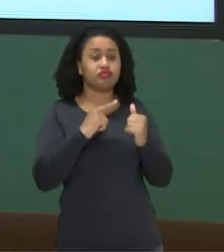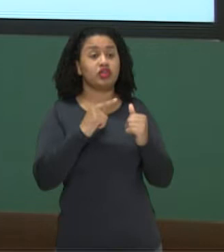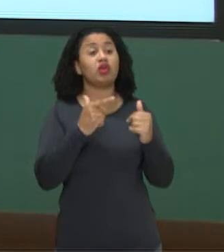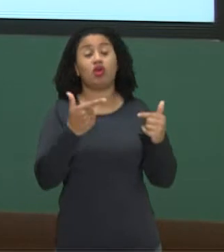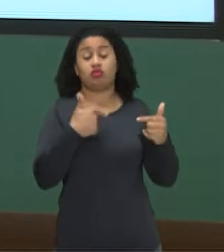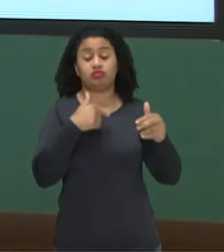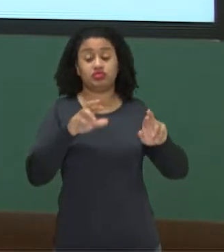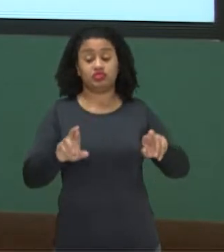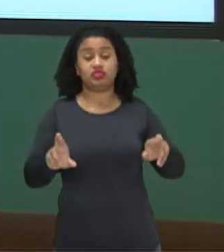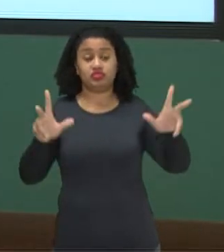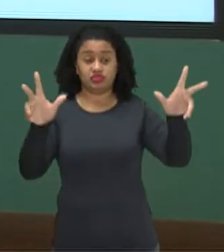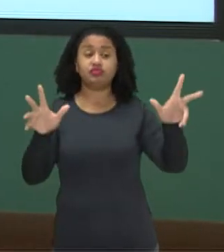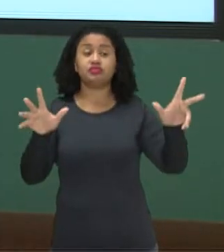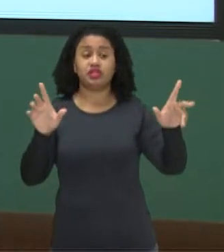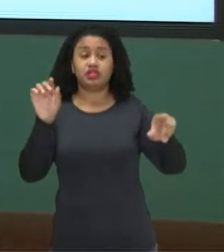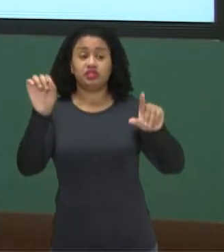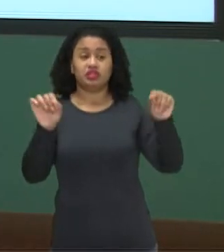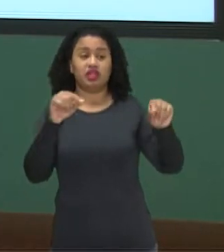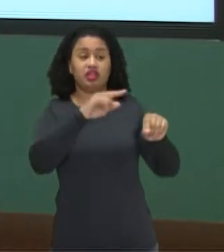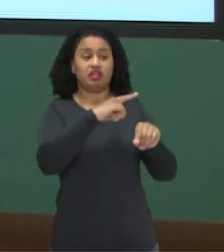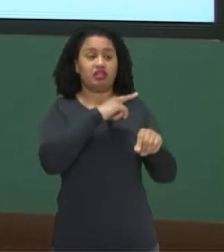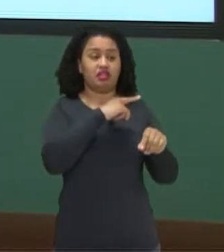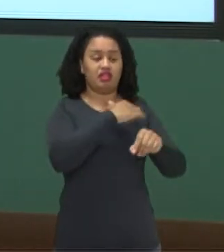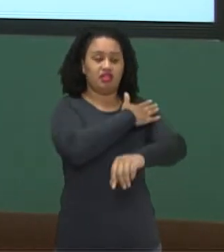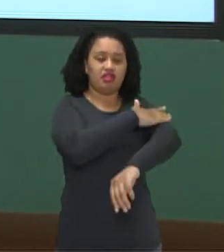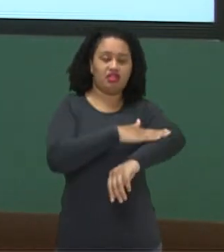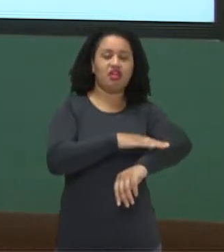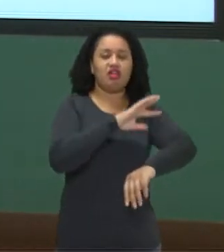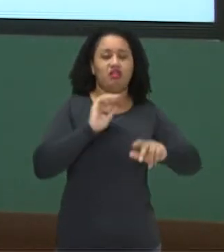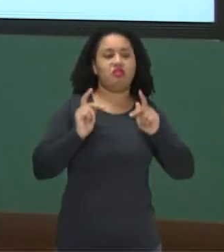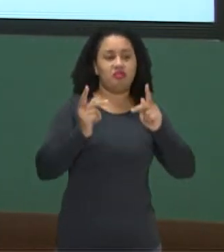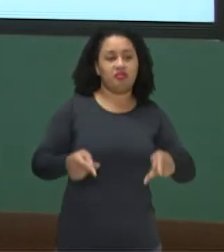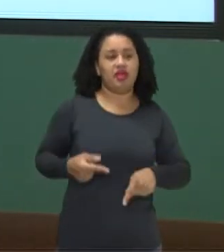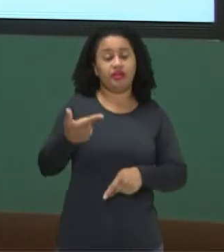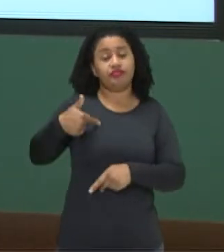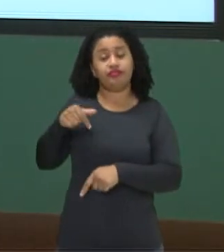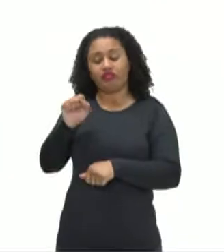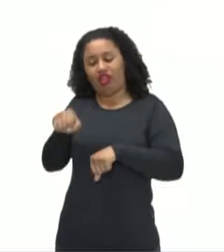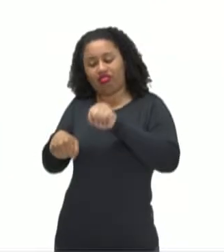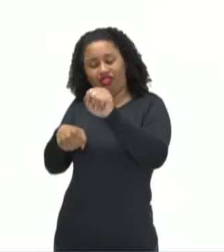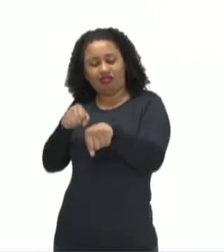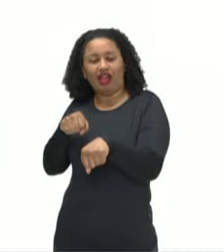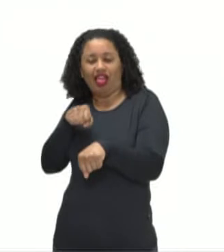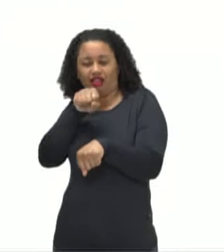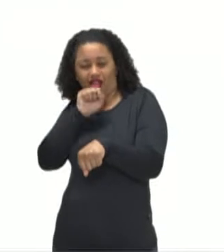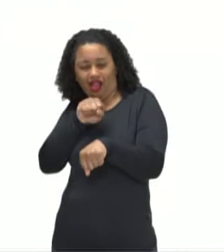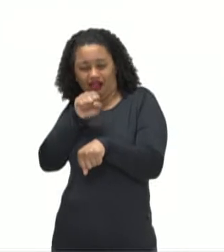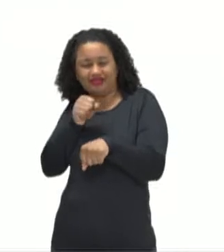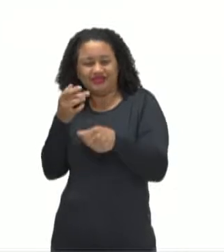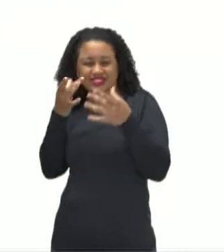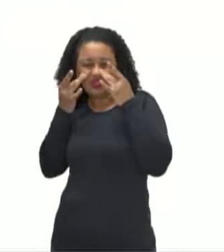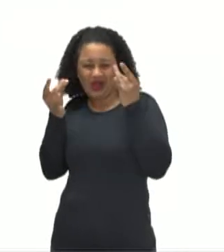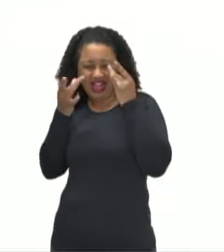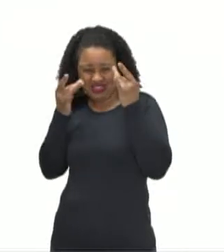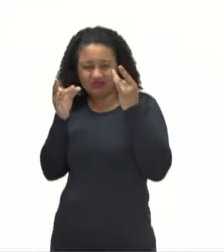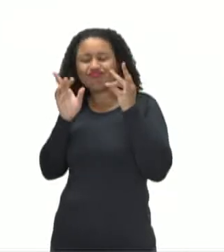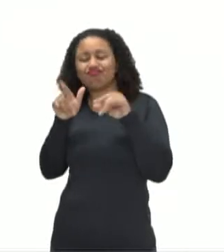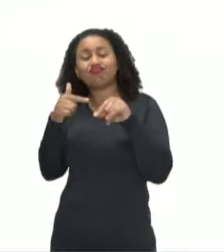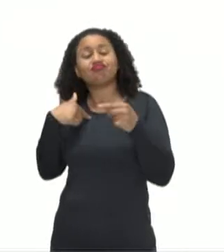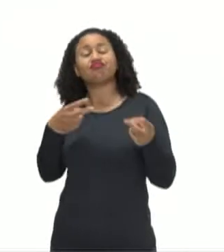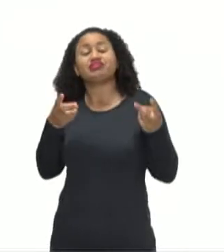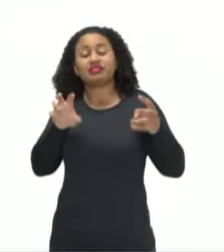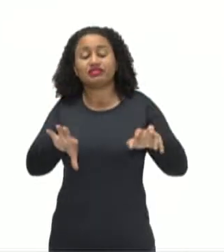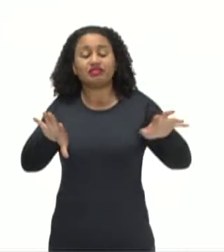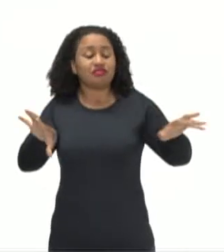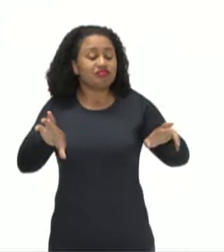distintas, espécies diferentes. Aqui nós temos o braço de um homem e a pata de um gato. Olha como, sendo